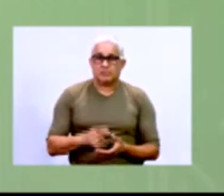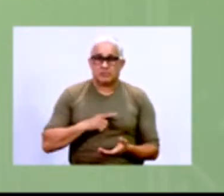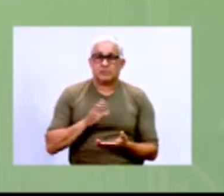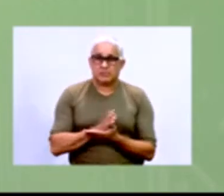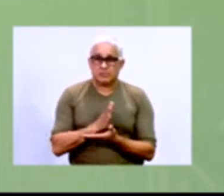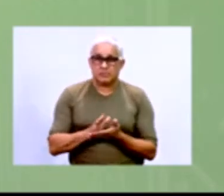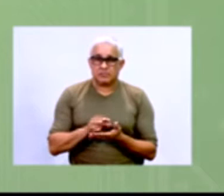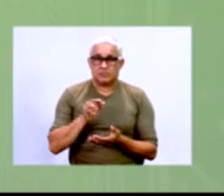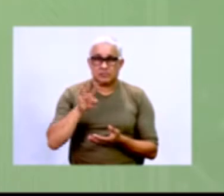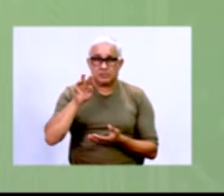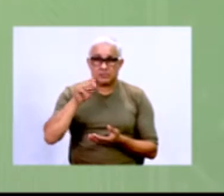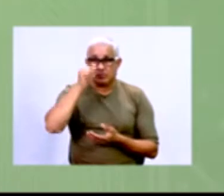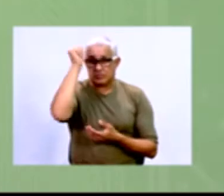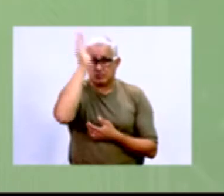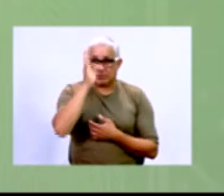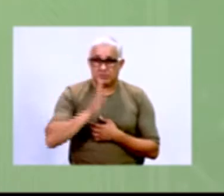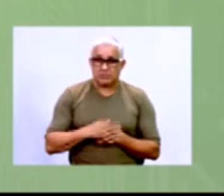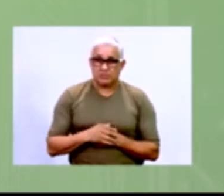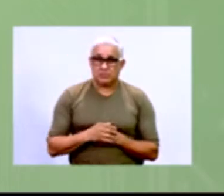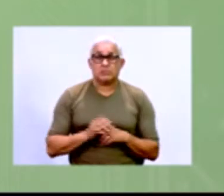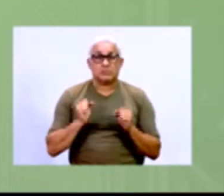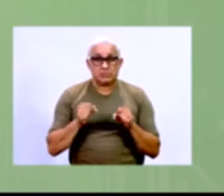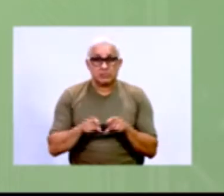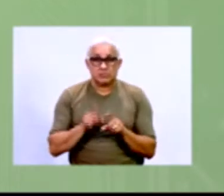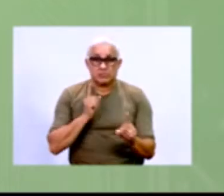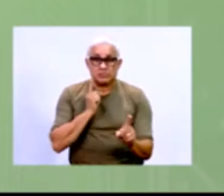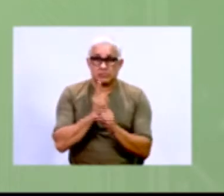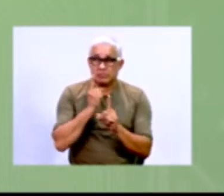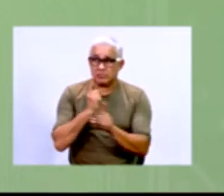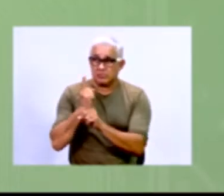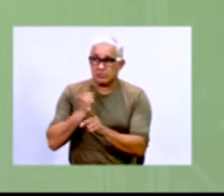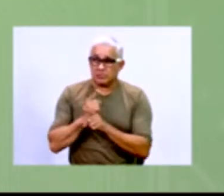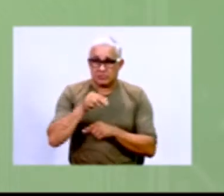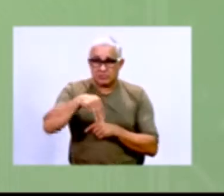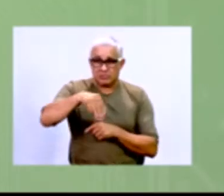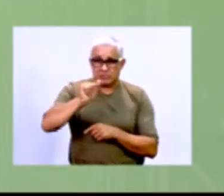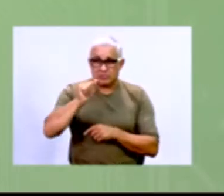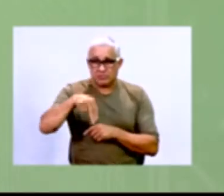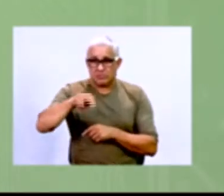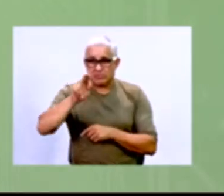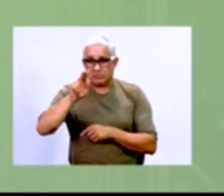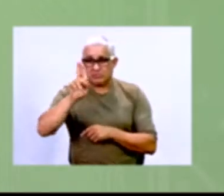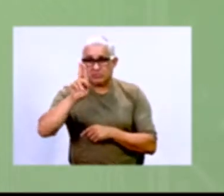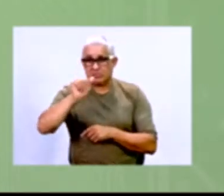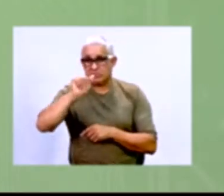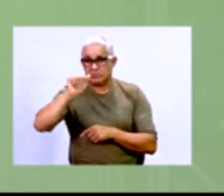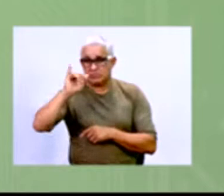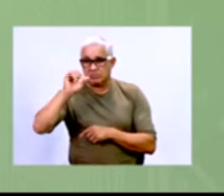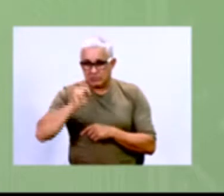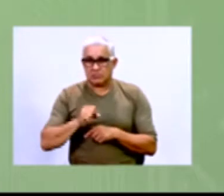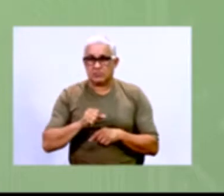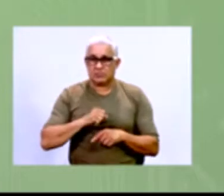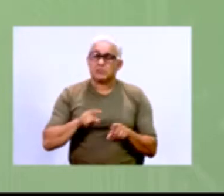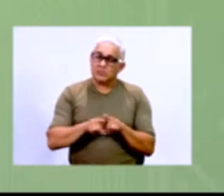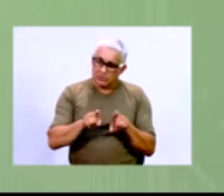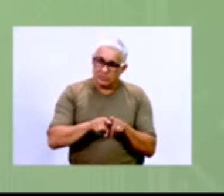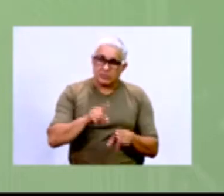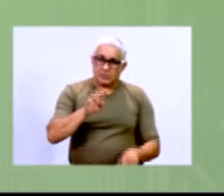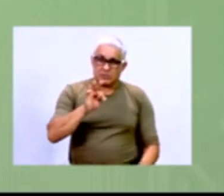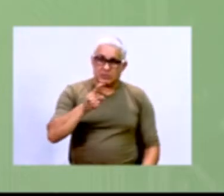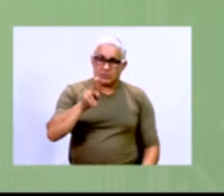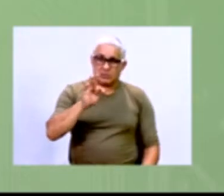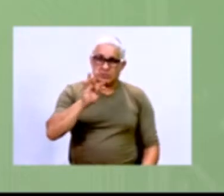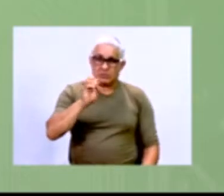alguns sites brasileiros onde vocês podem encontrar manuais, tutoriais. Eu estou indicando 2.